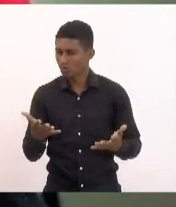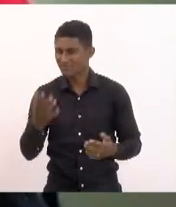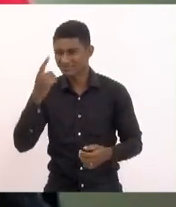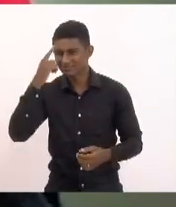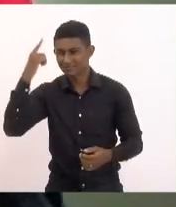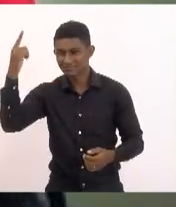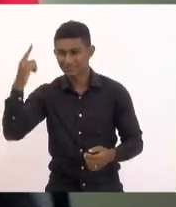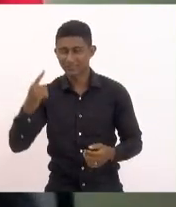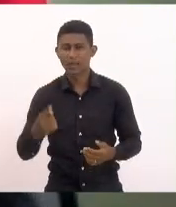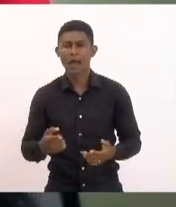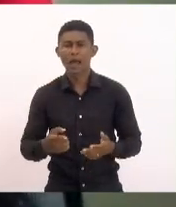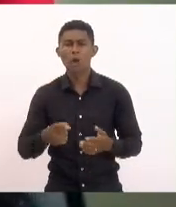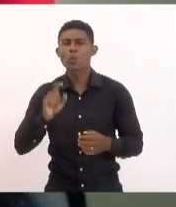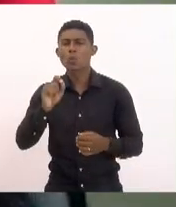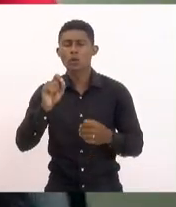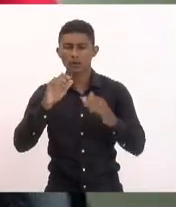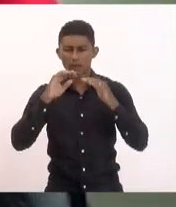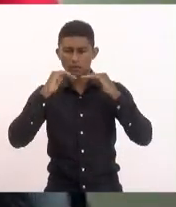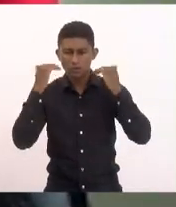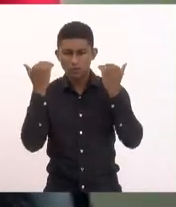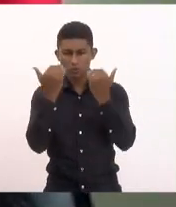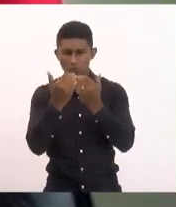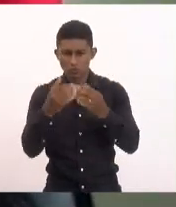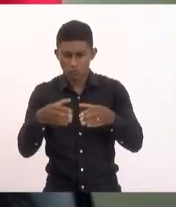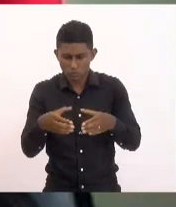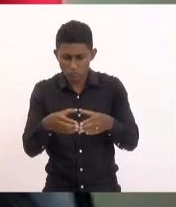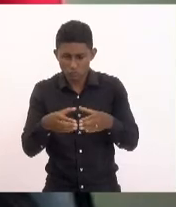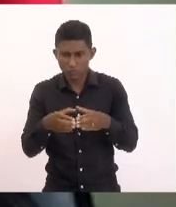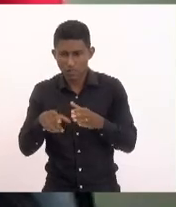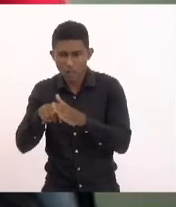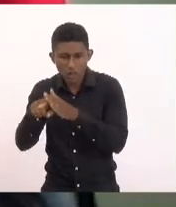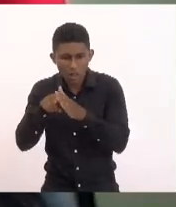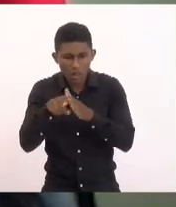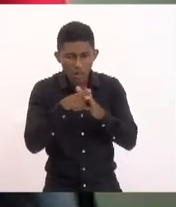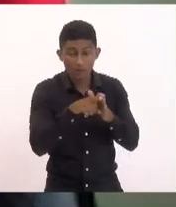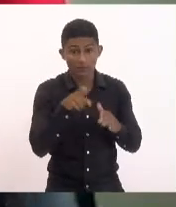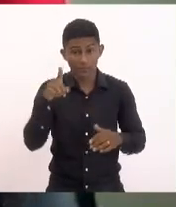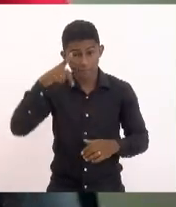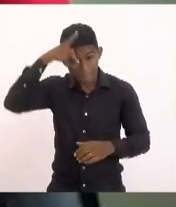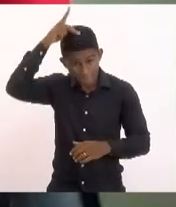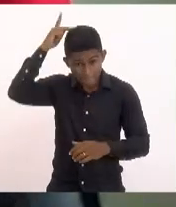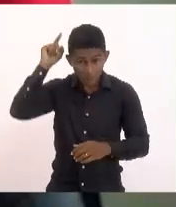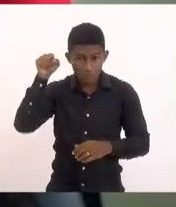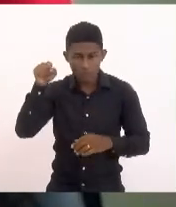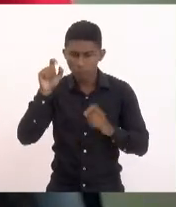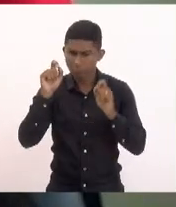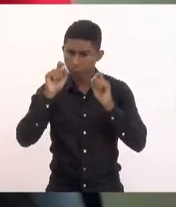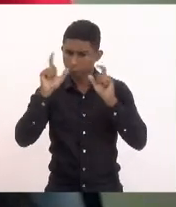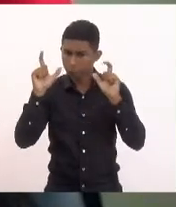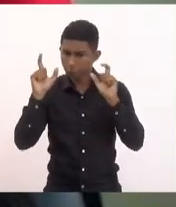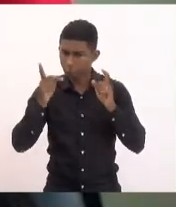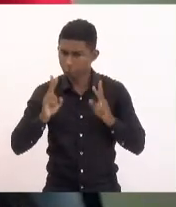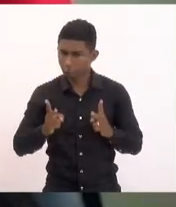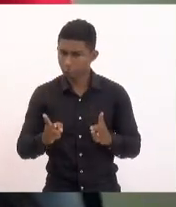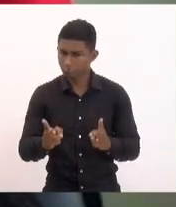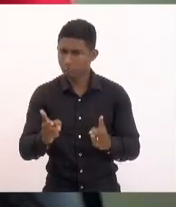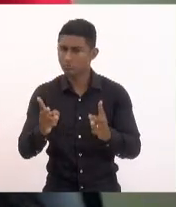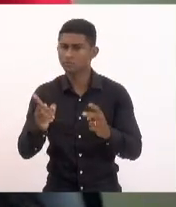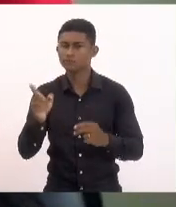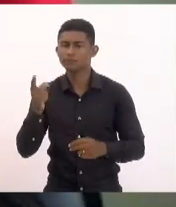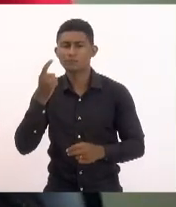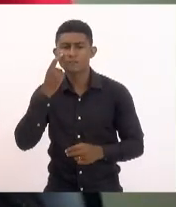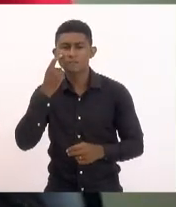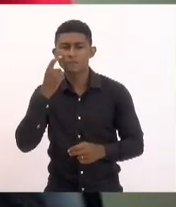de Tributação. Deputado Luiz Paulo sempre atento, né, às questões que afetam diretamente a